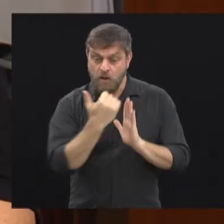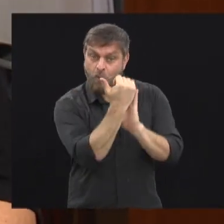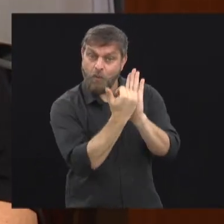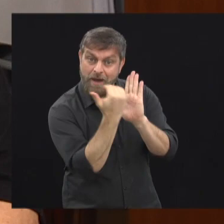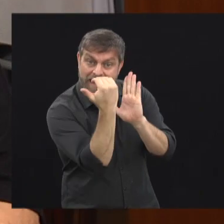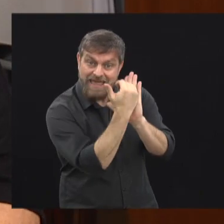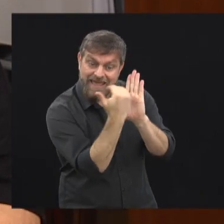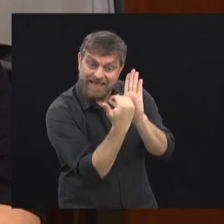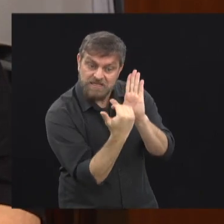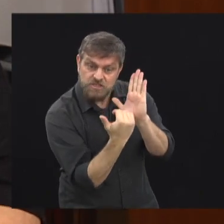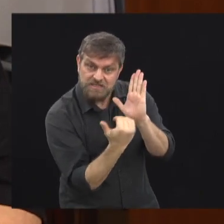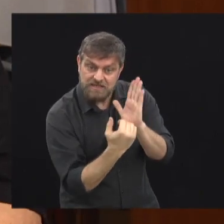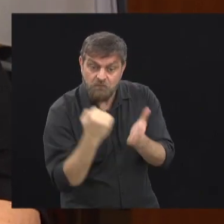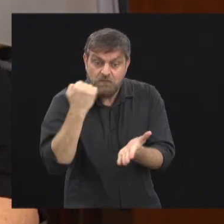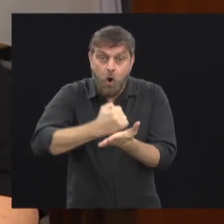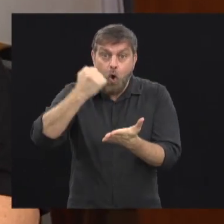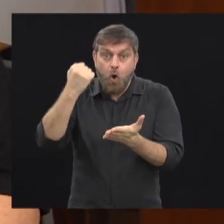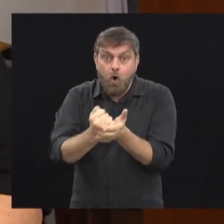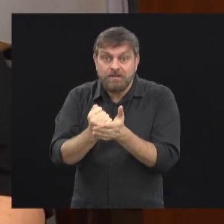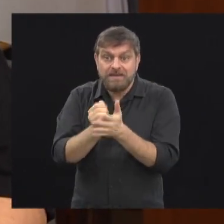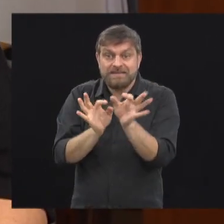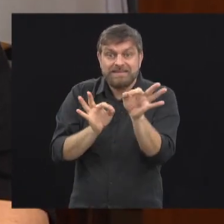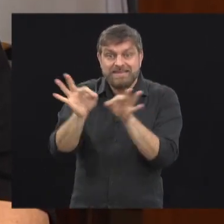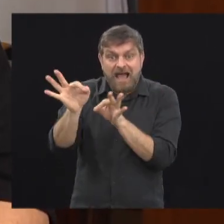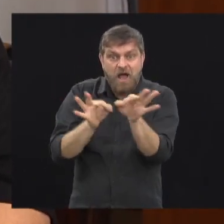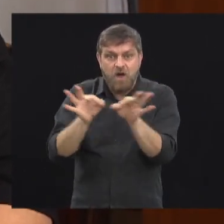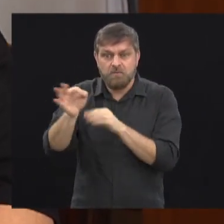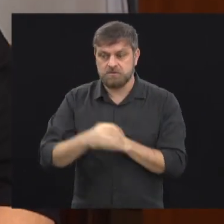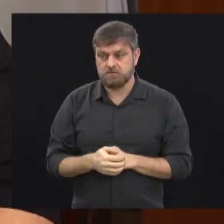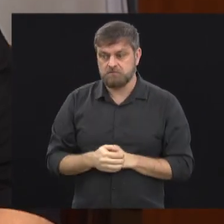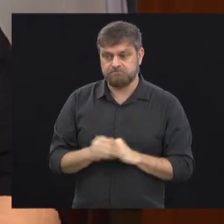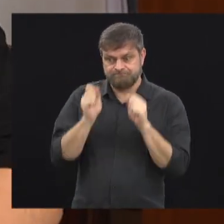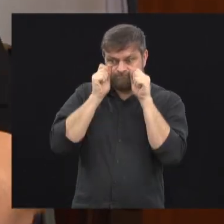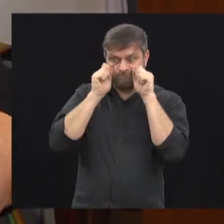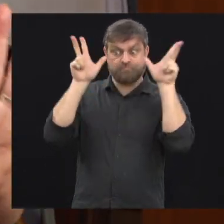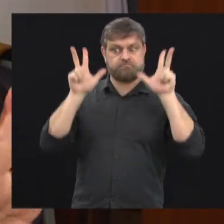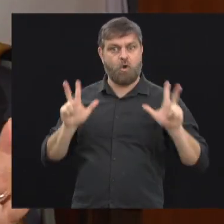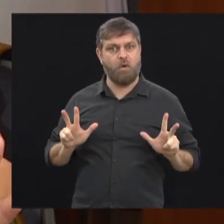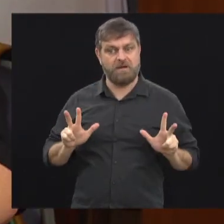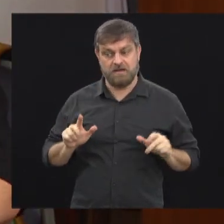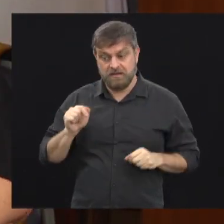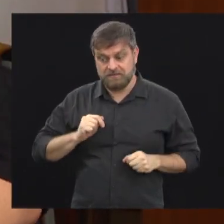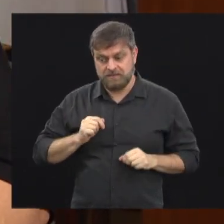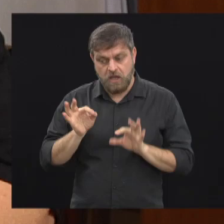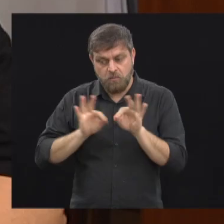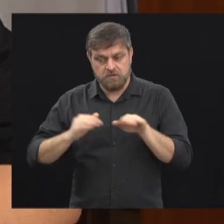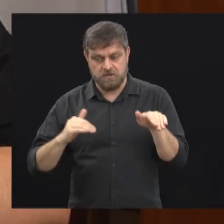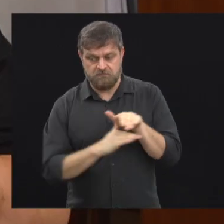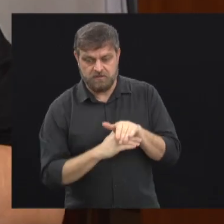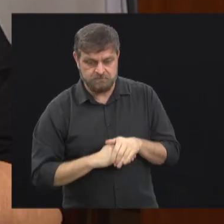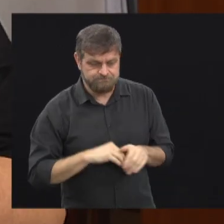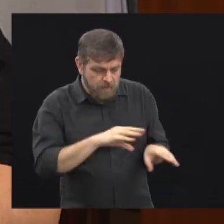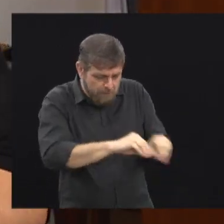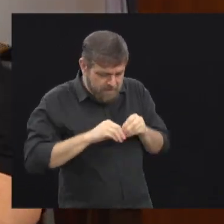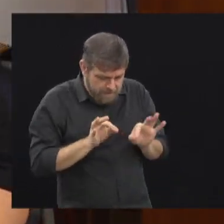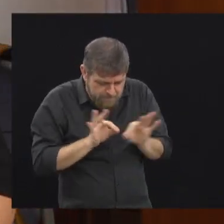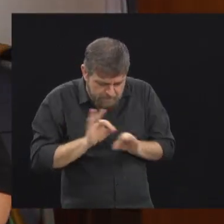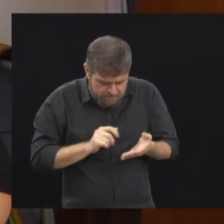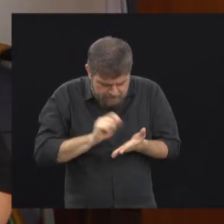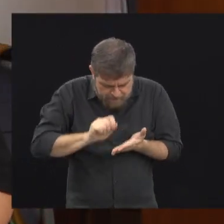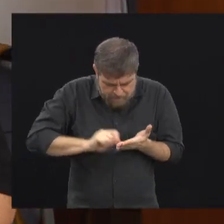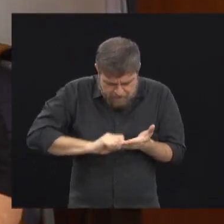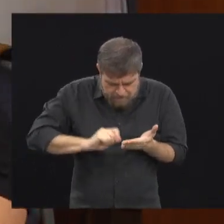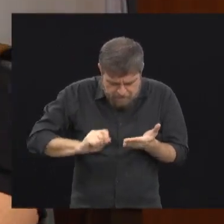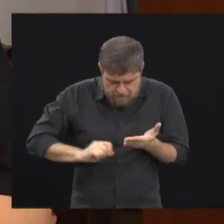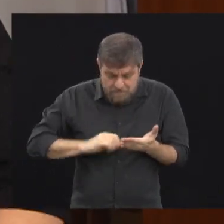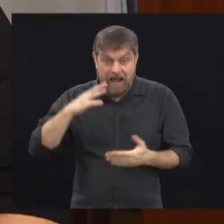abrindo um edital, né? Opa, tem um projeto engavetado. Corri lá, fiz de um dia para o outro,